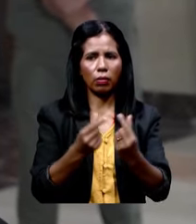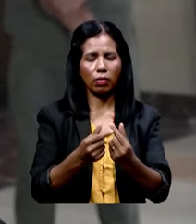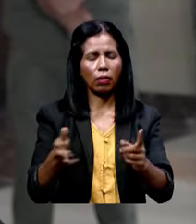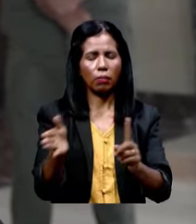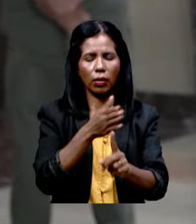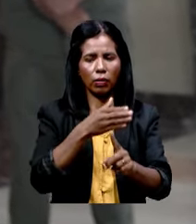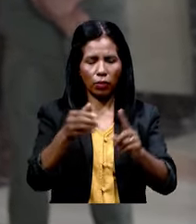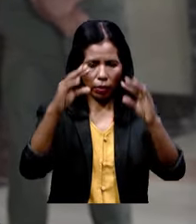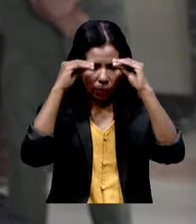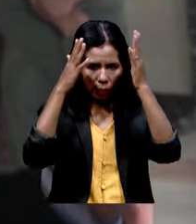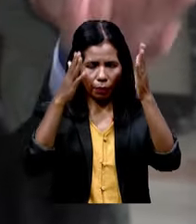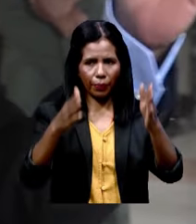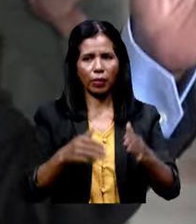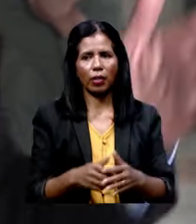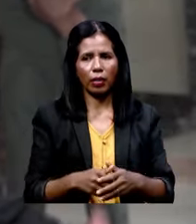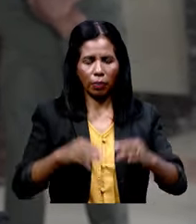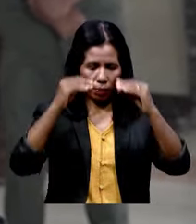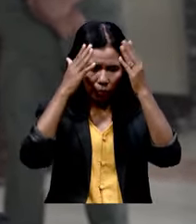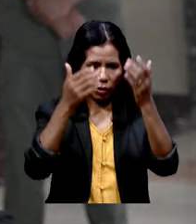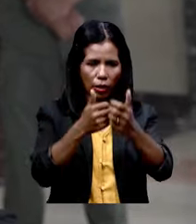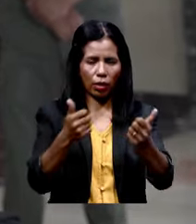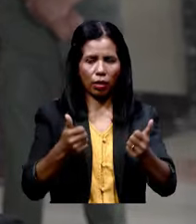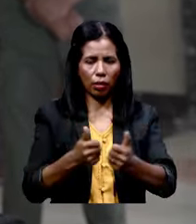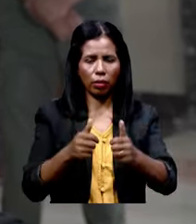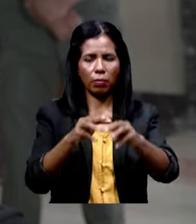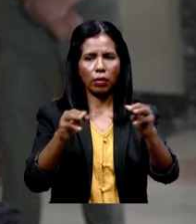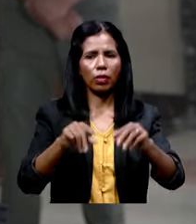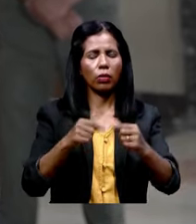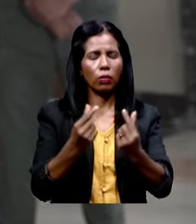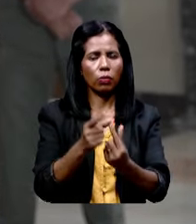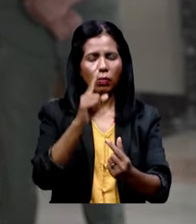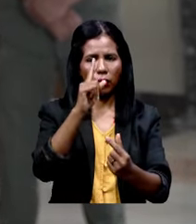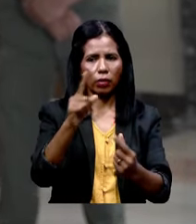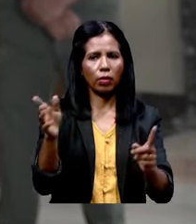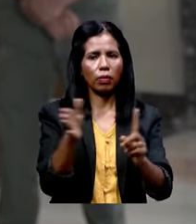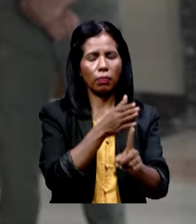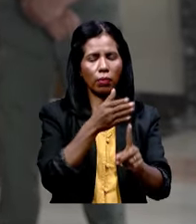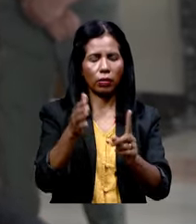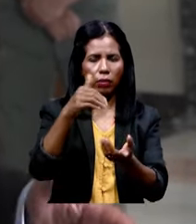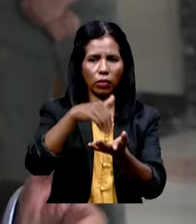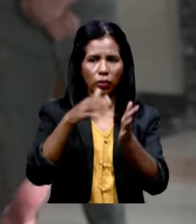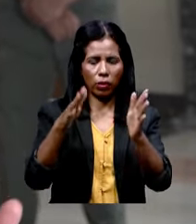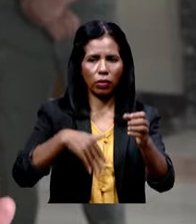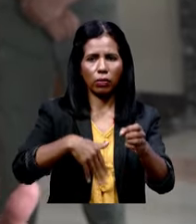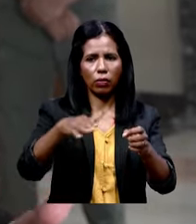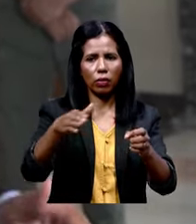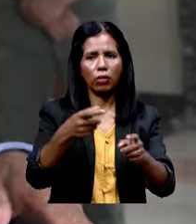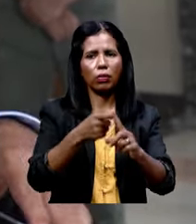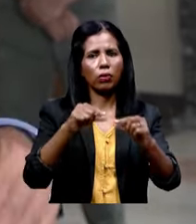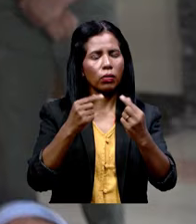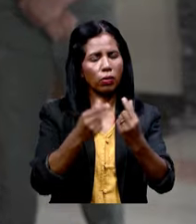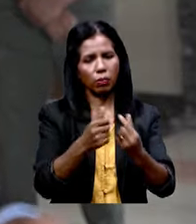professor, professores, pertence vá grupo Ida, Baco aluno Cira, Duni aluno Cira, grupo